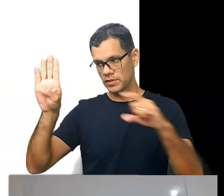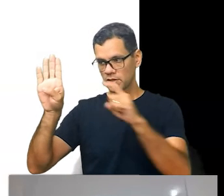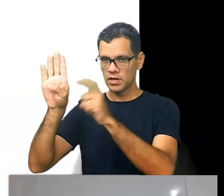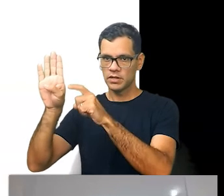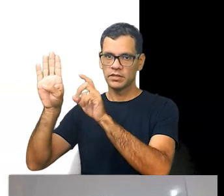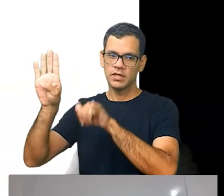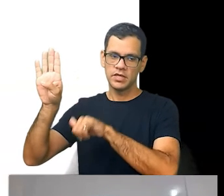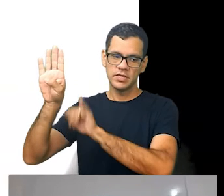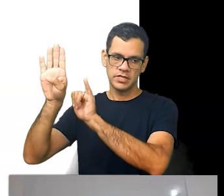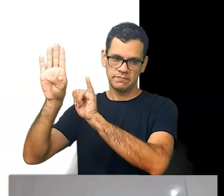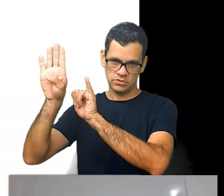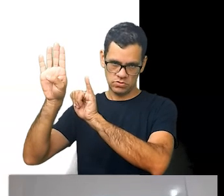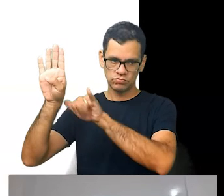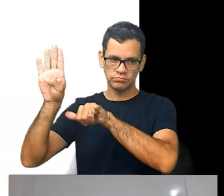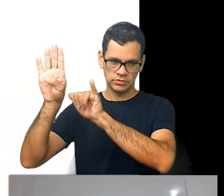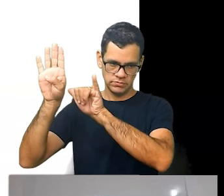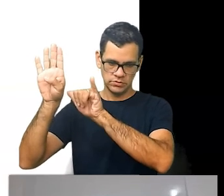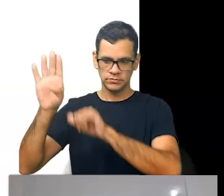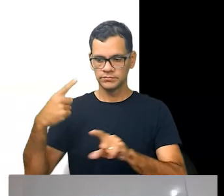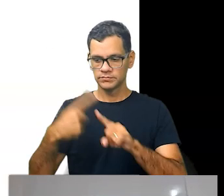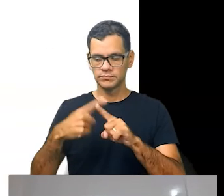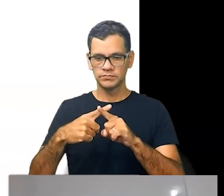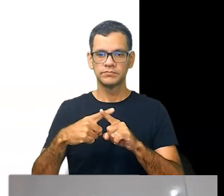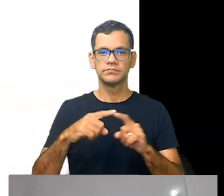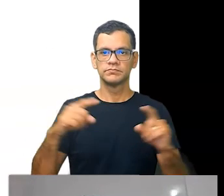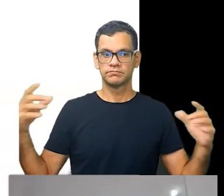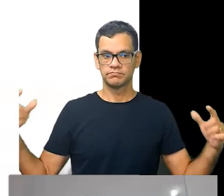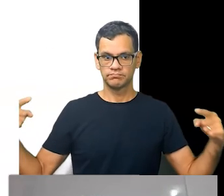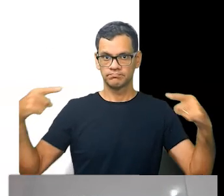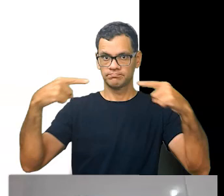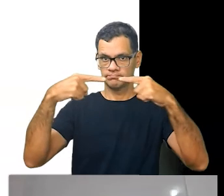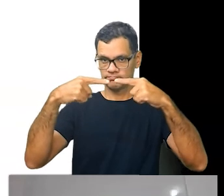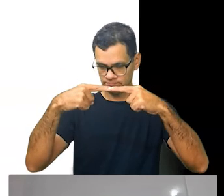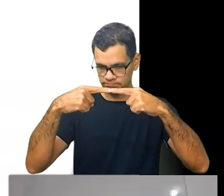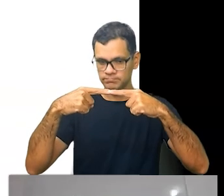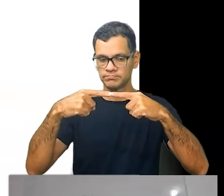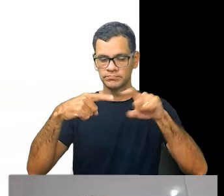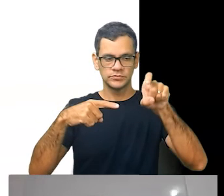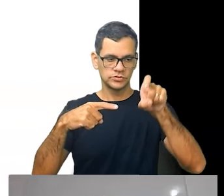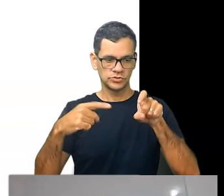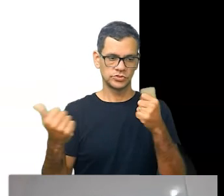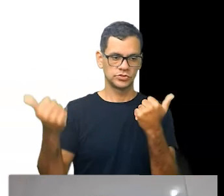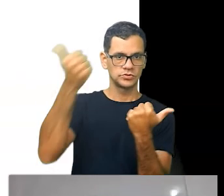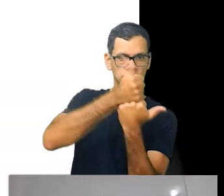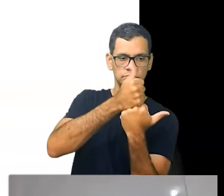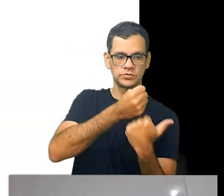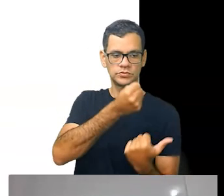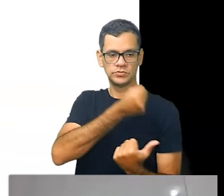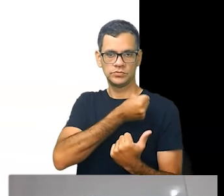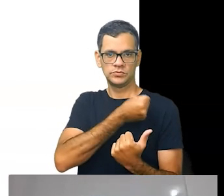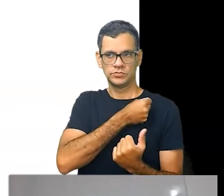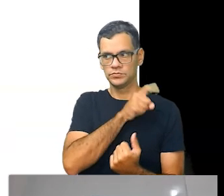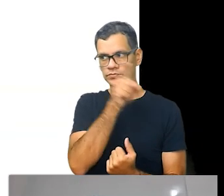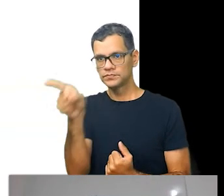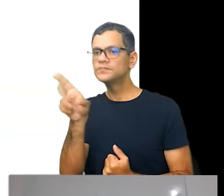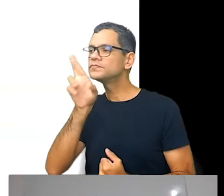x, vai chegar lá no conjunto B, que é chamado de y, ou função de x. É porque você fez a